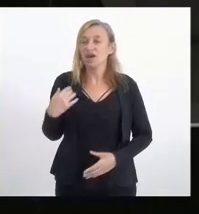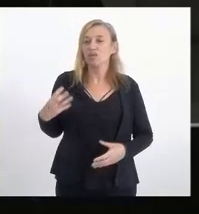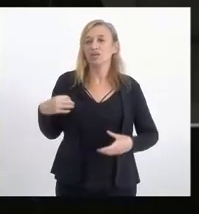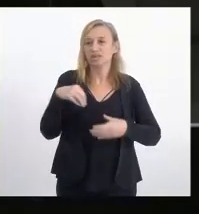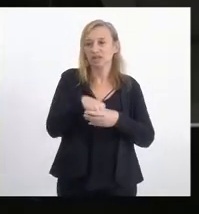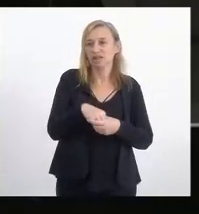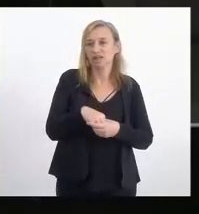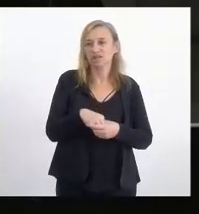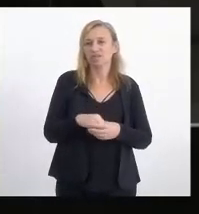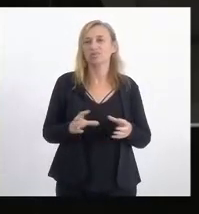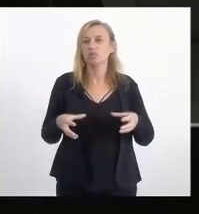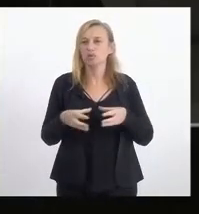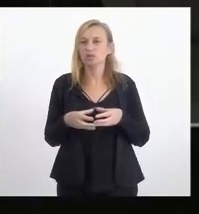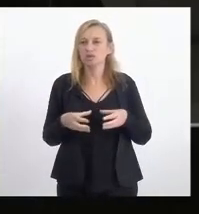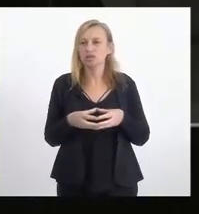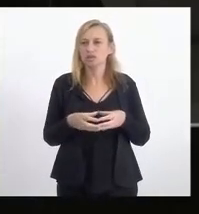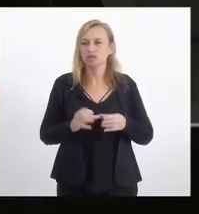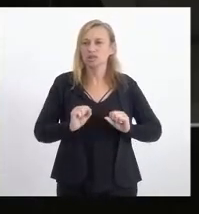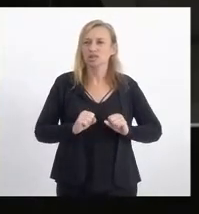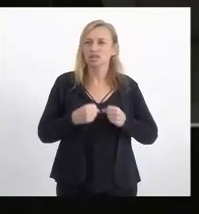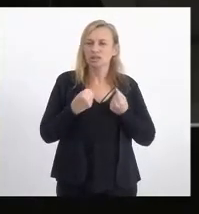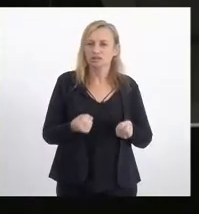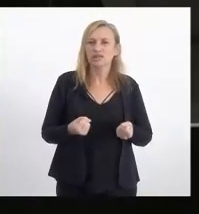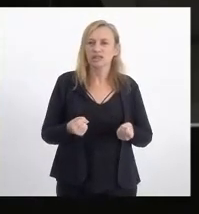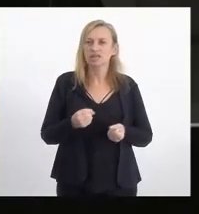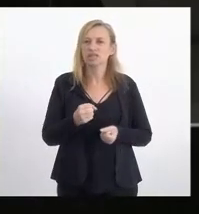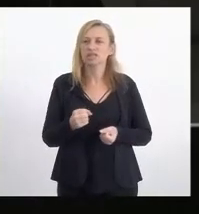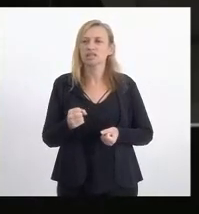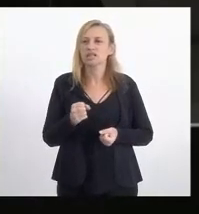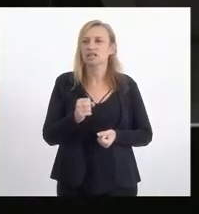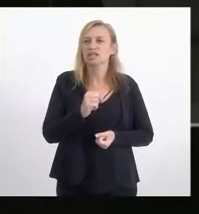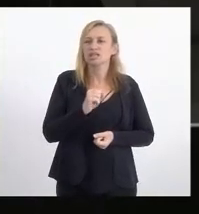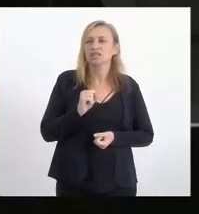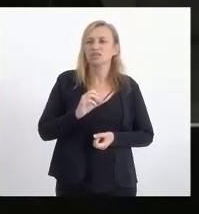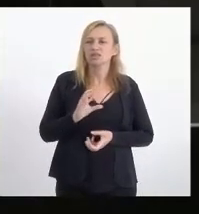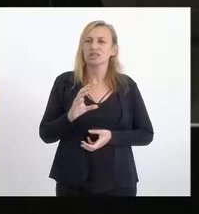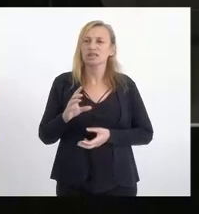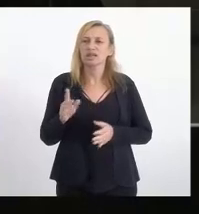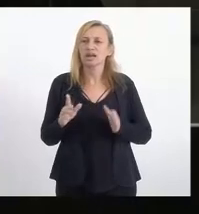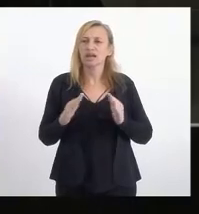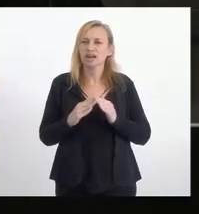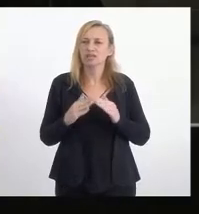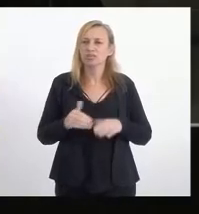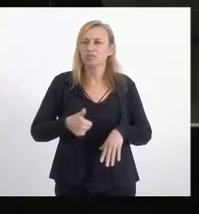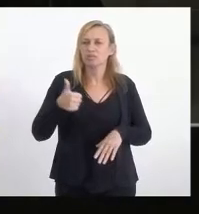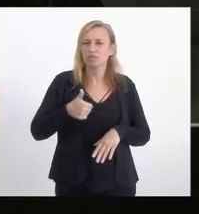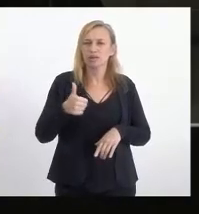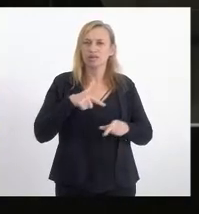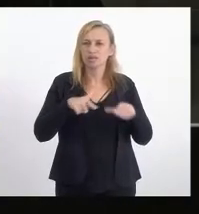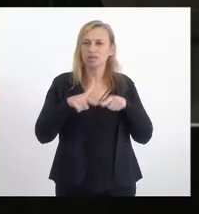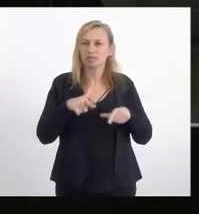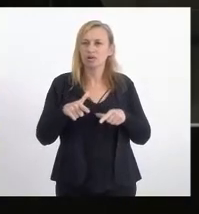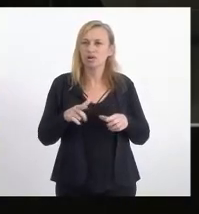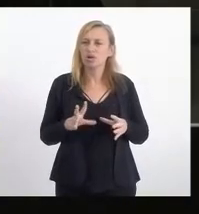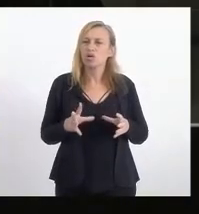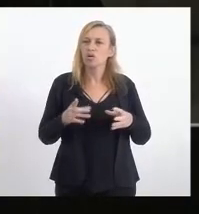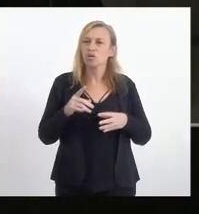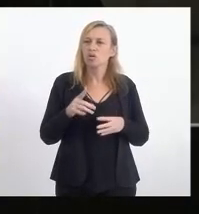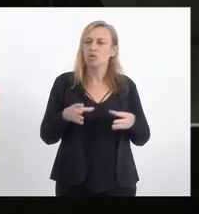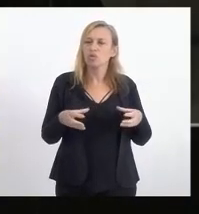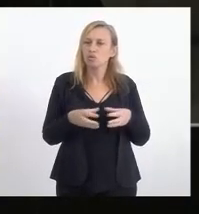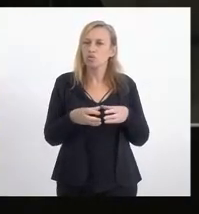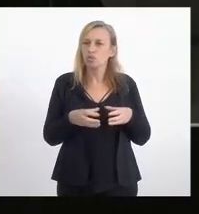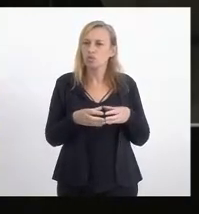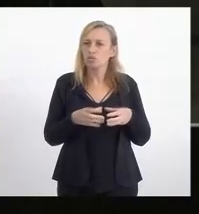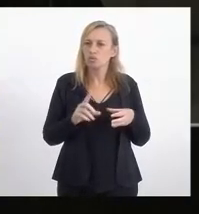entrego a comissão é de Defesa Civil dessa casa desde o meu primeiro mandato e como é uma corporação não